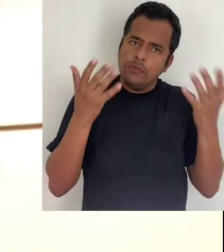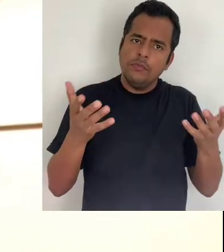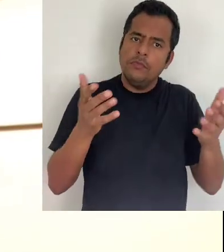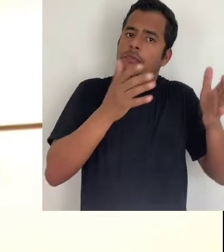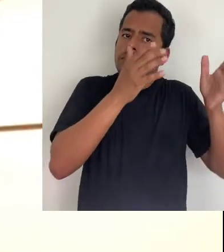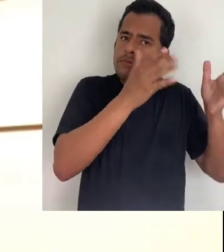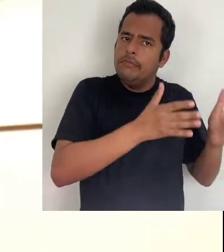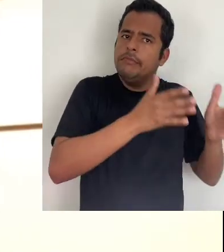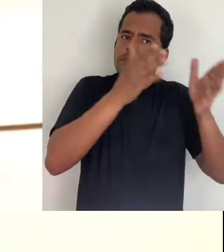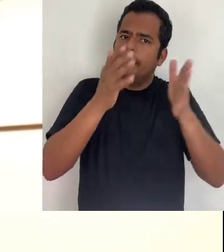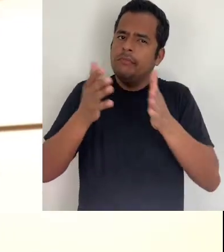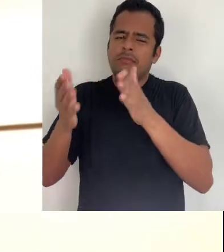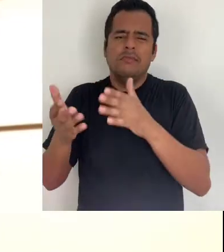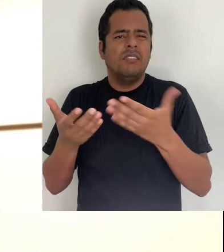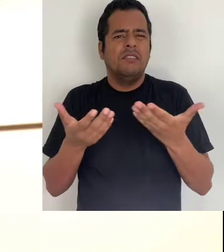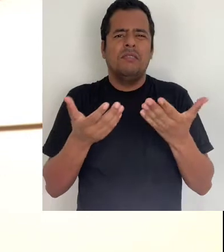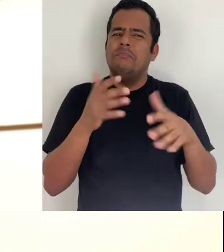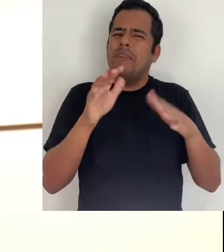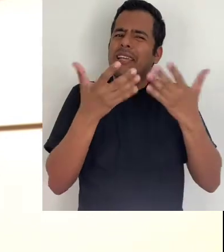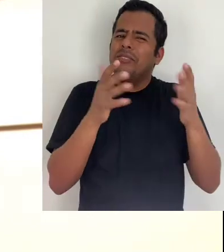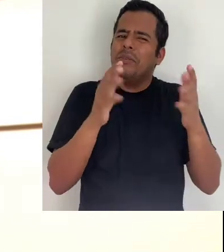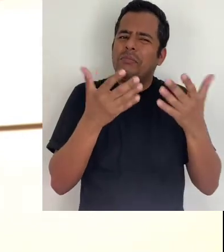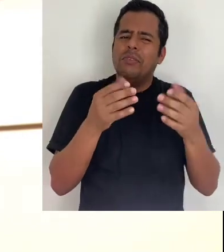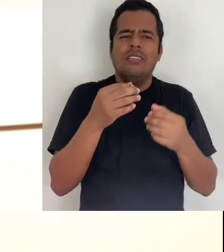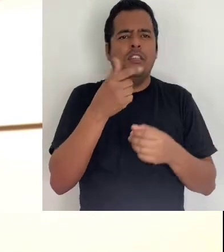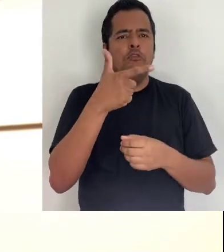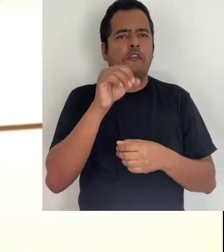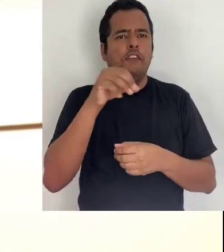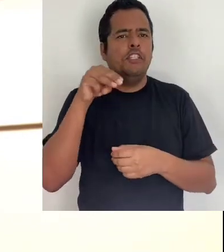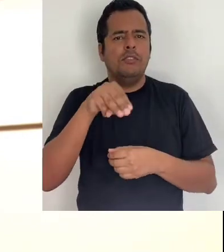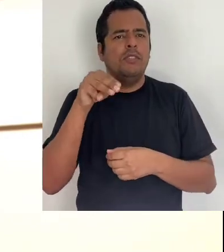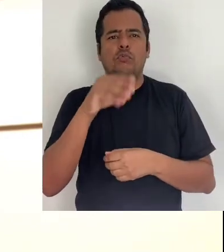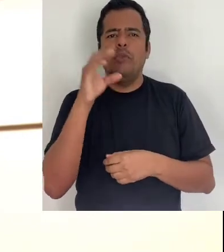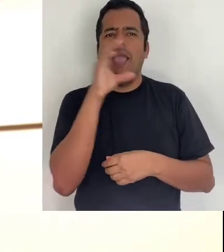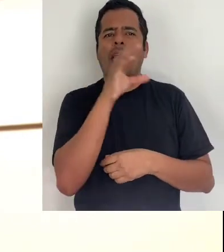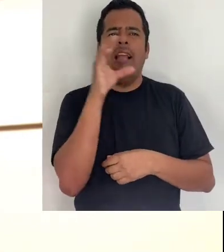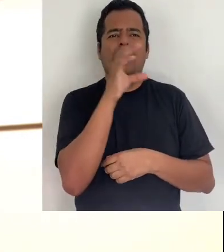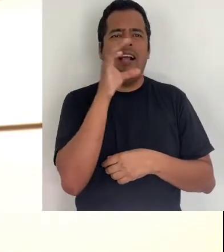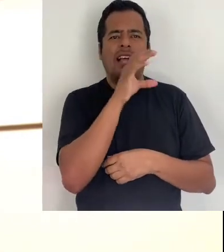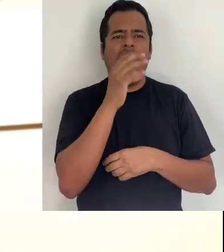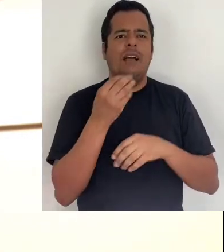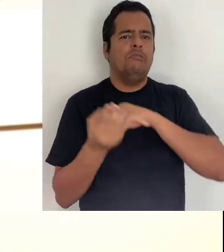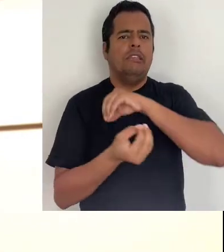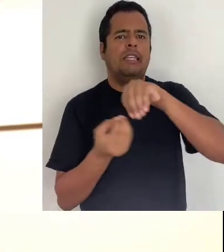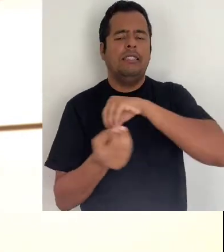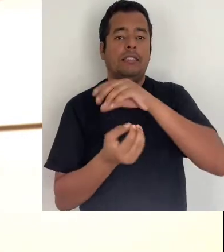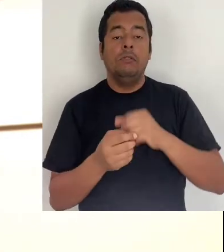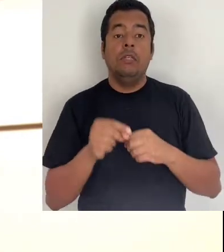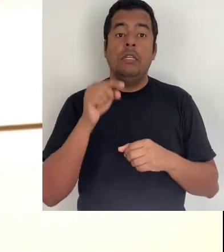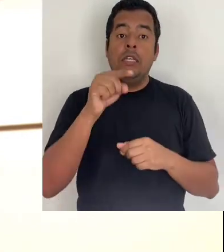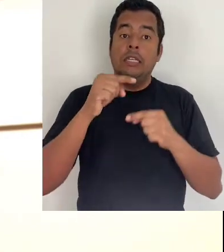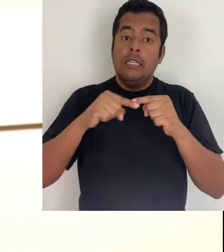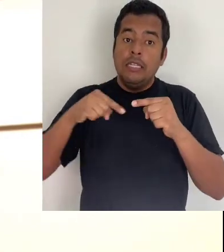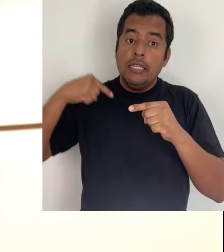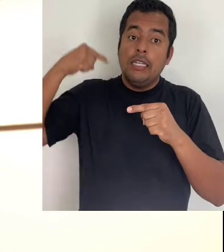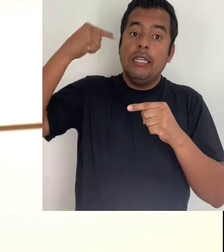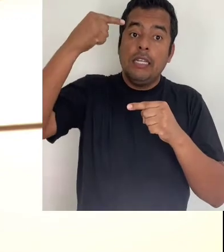Então, pessoal, depois de todo o processo, não demora nem 20 minutos, né? Então, é bem rápido a